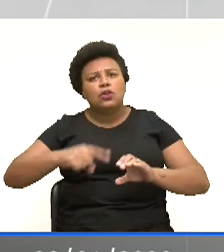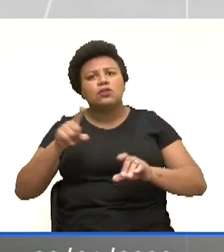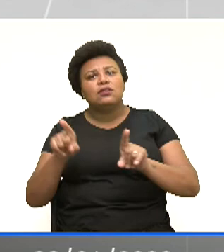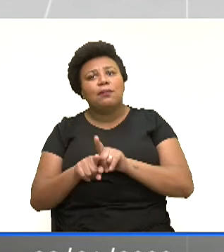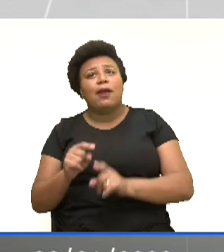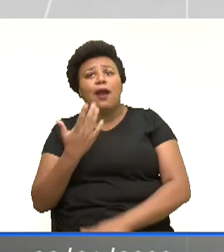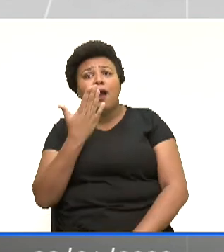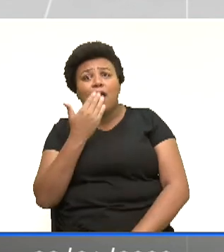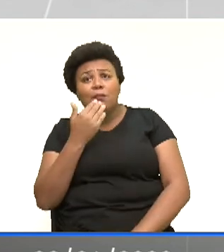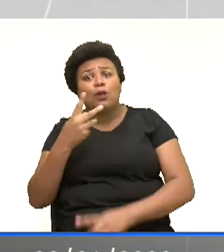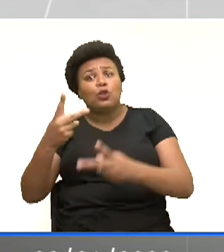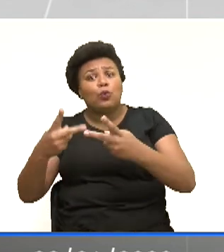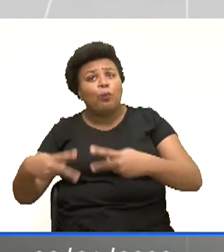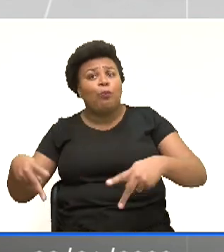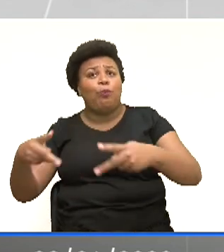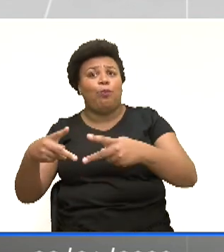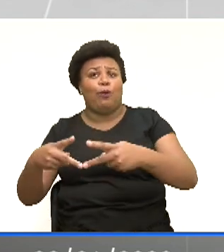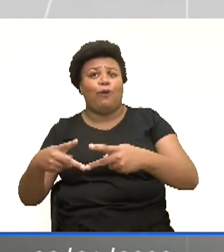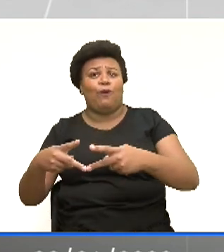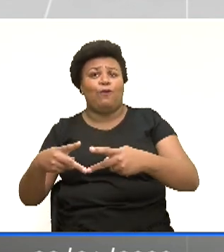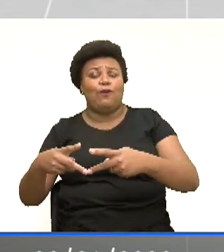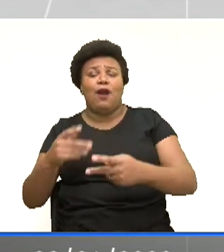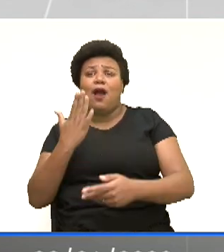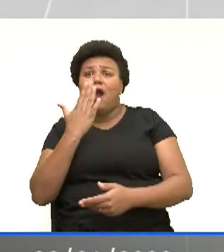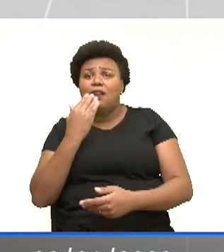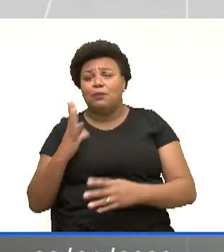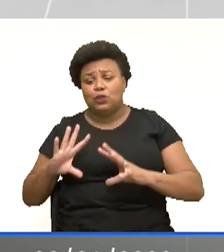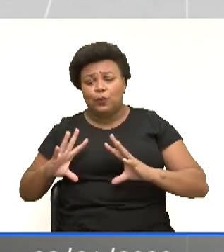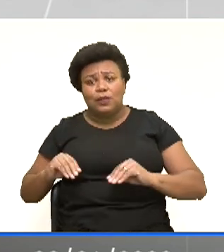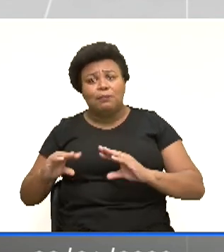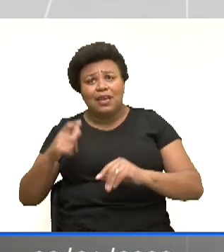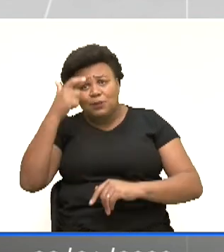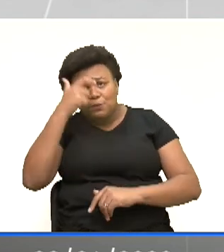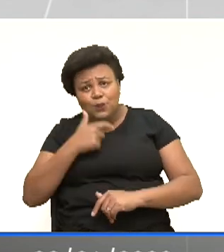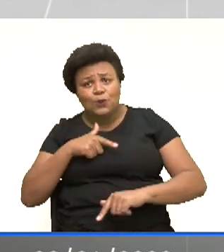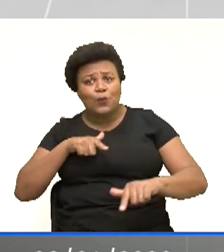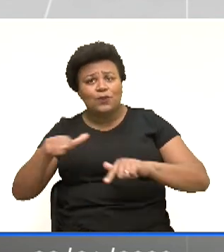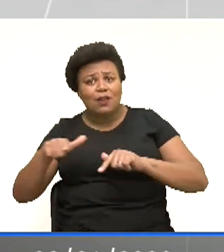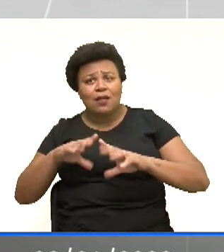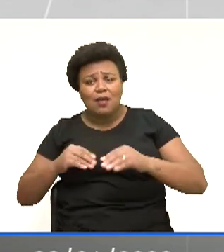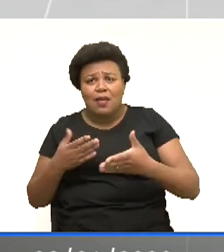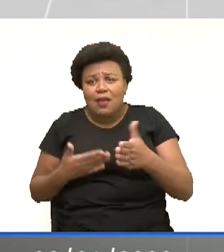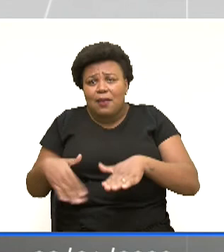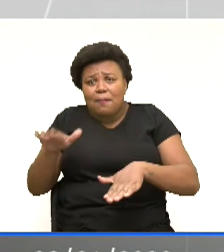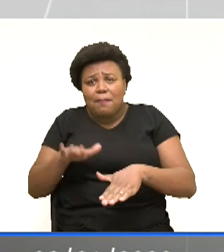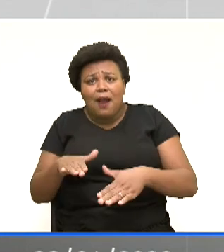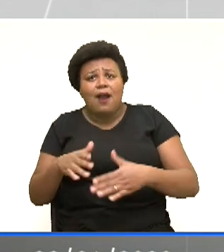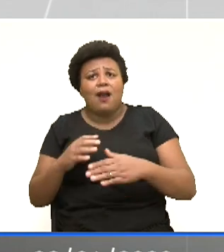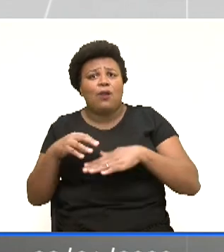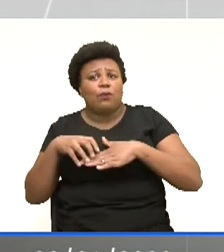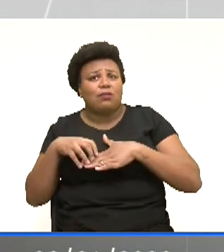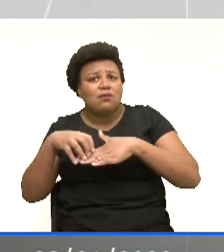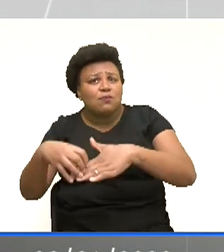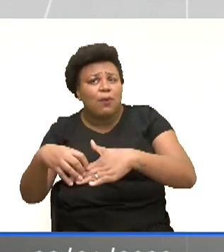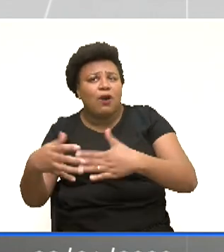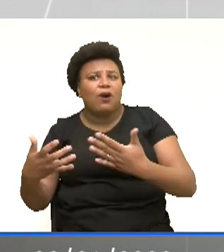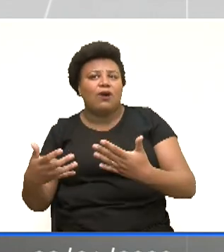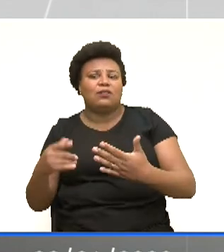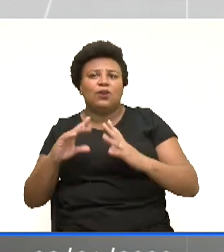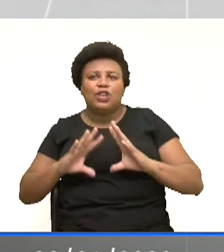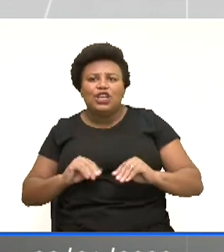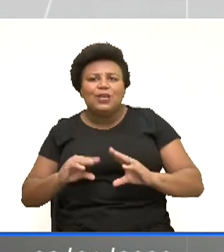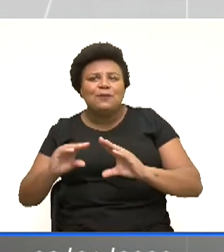alimento da população, o alimento que é manuseado pelos trabalhadores que embalam esse, que transportam, né, que